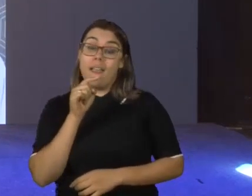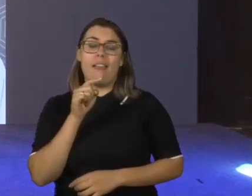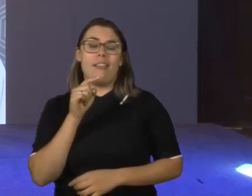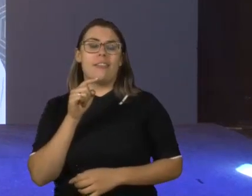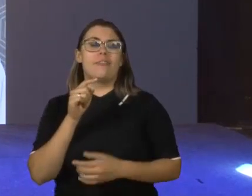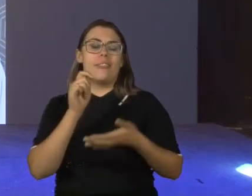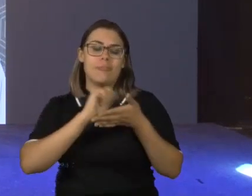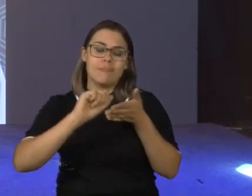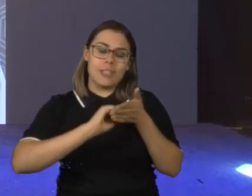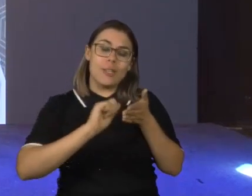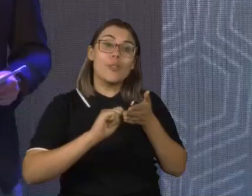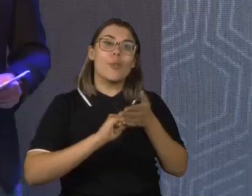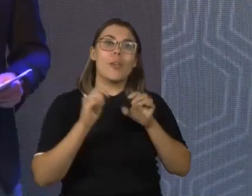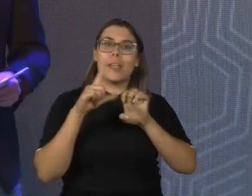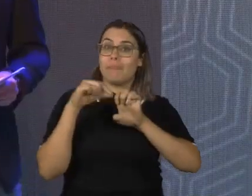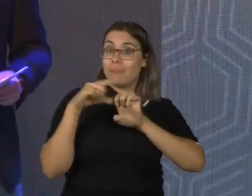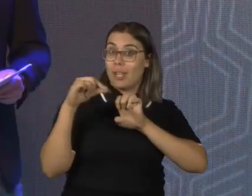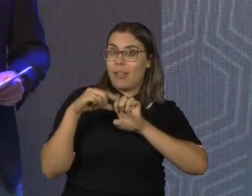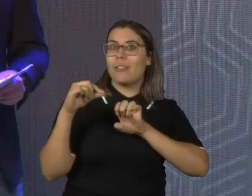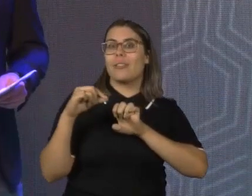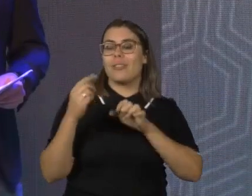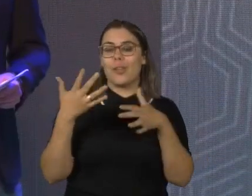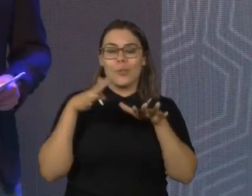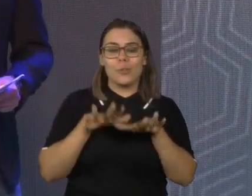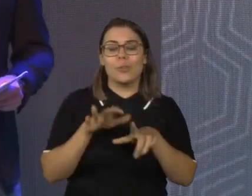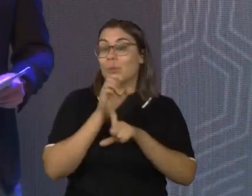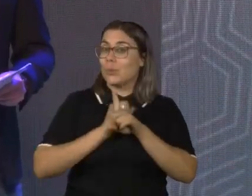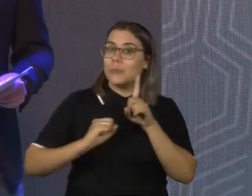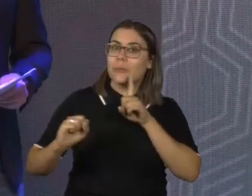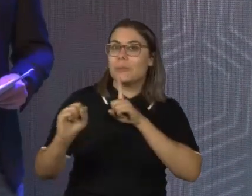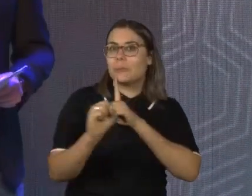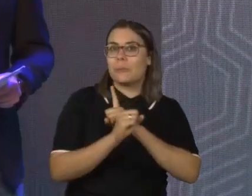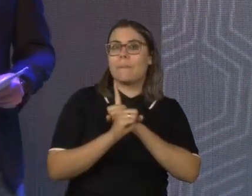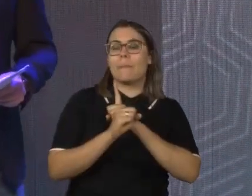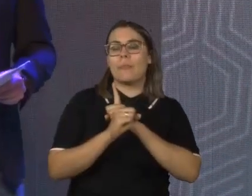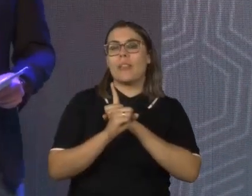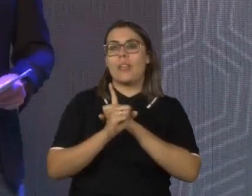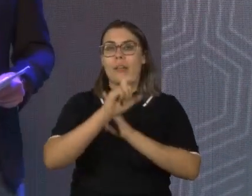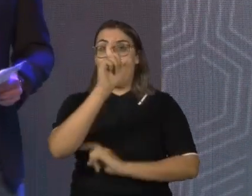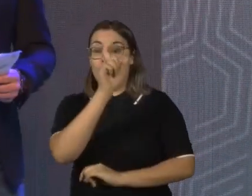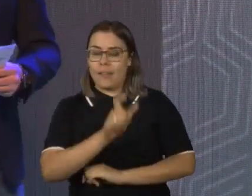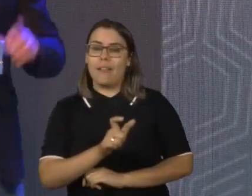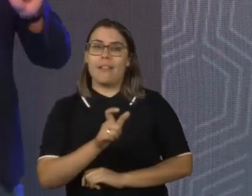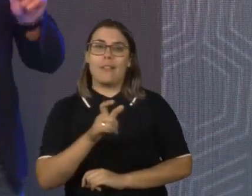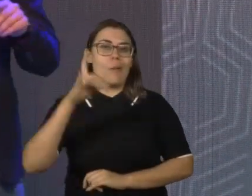empreendedor, ele também é empreendedor e ativista da inclusão social. Para quem acompanha o Vinícius no